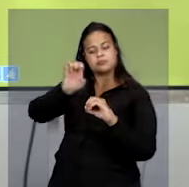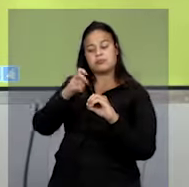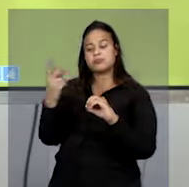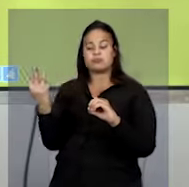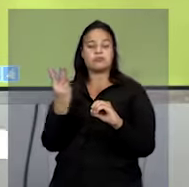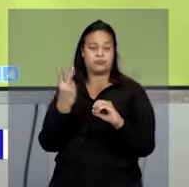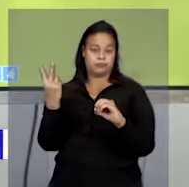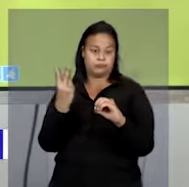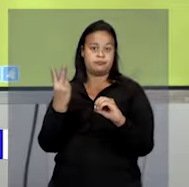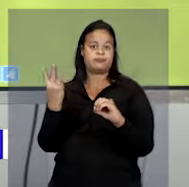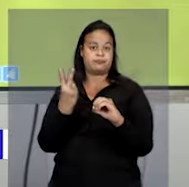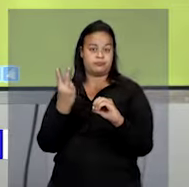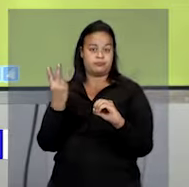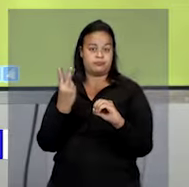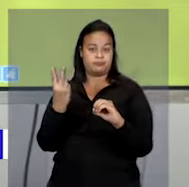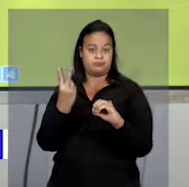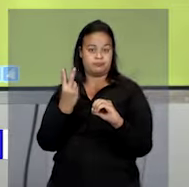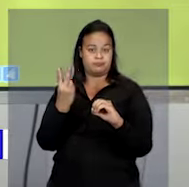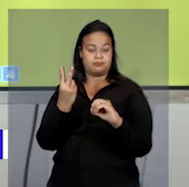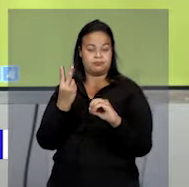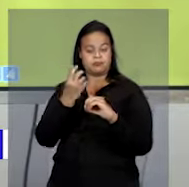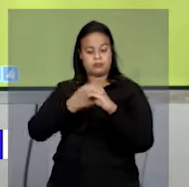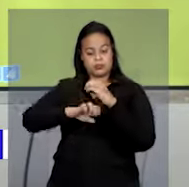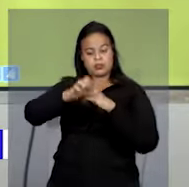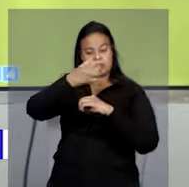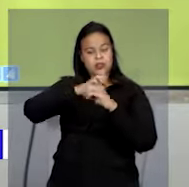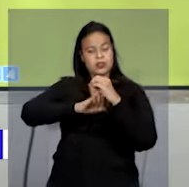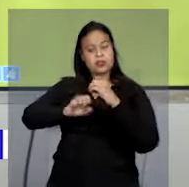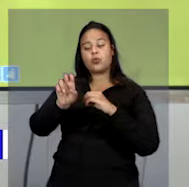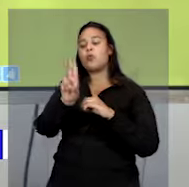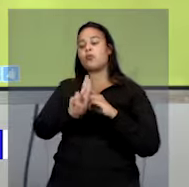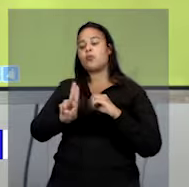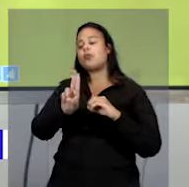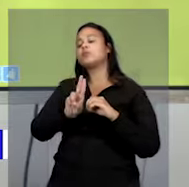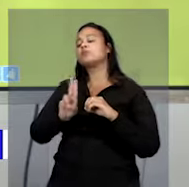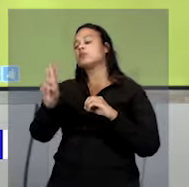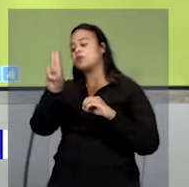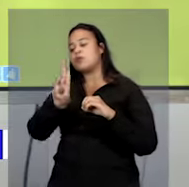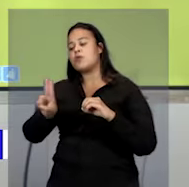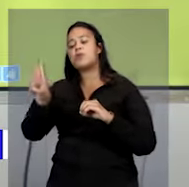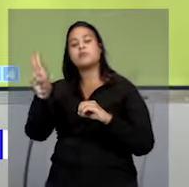dois. Então, os dois usam aquele elétron e eles